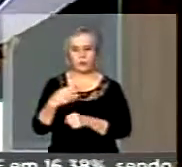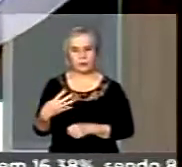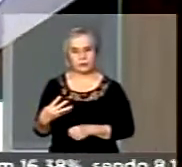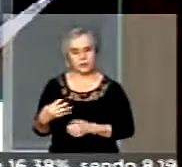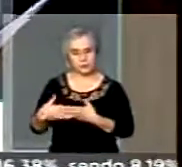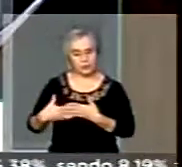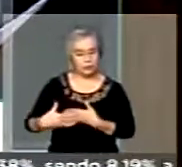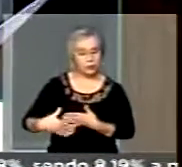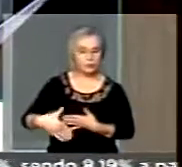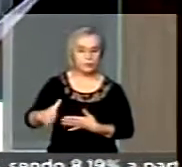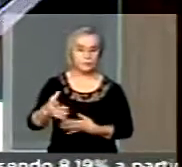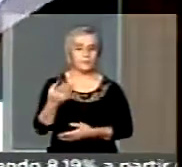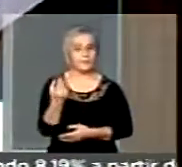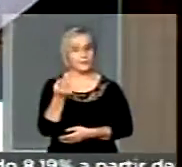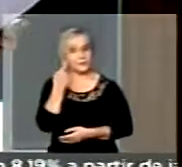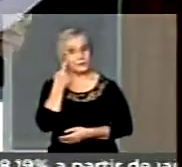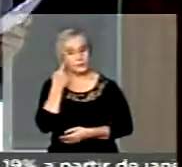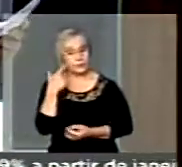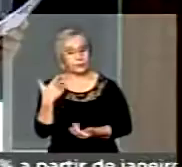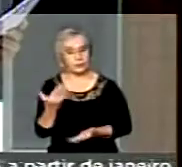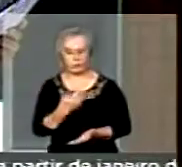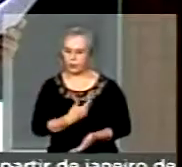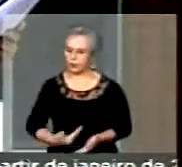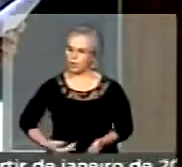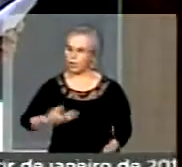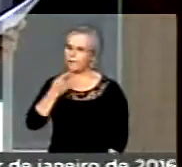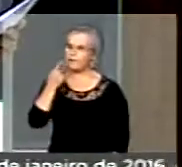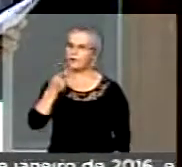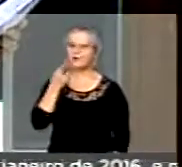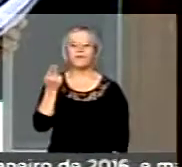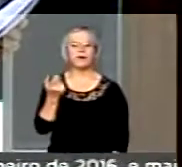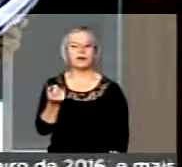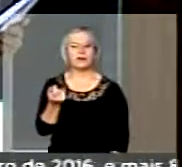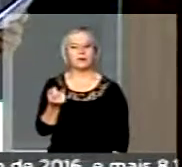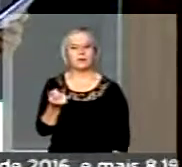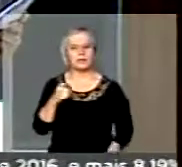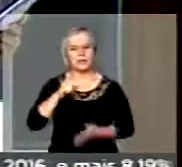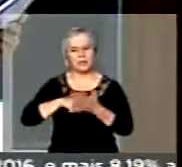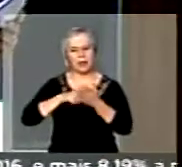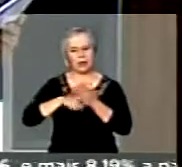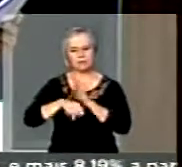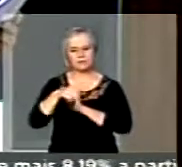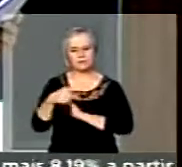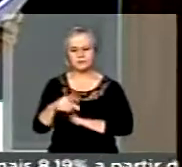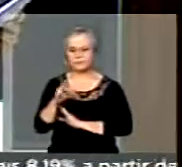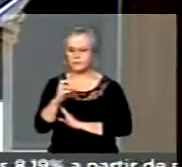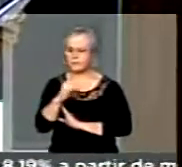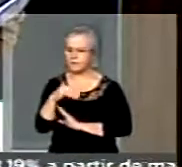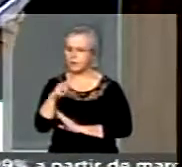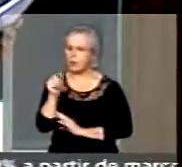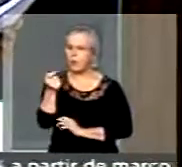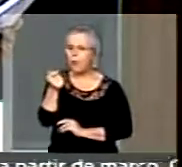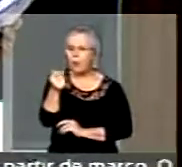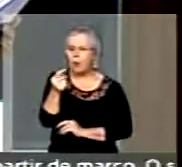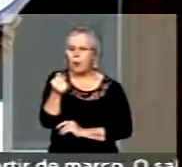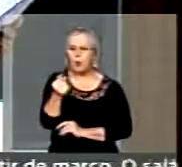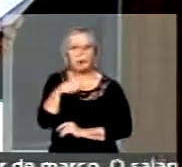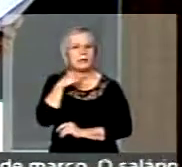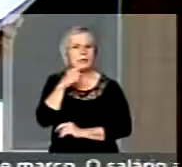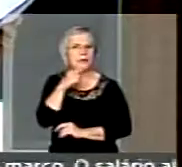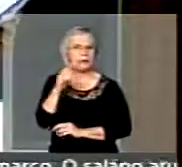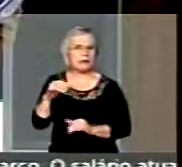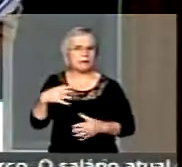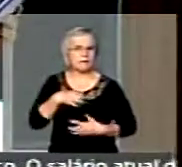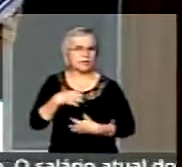anos. O governo argumenta que a alíquota desse tributo é tão baixa que não vai pesar no bolso de ninguém.